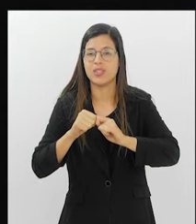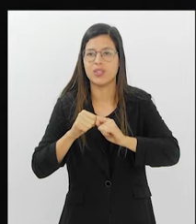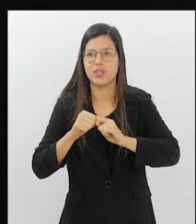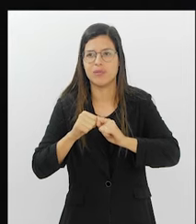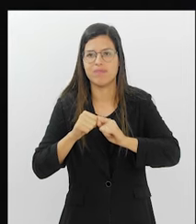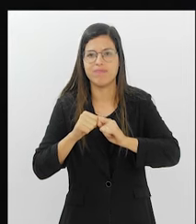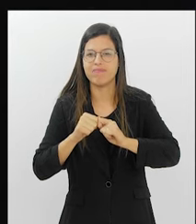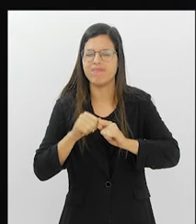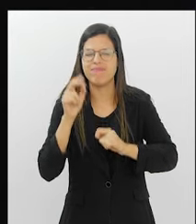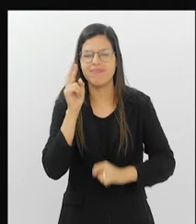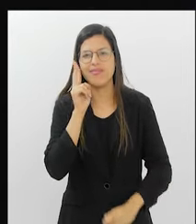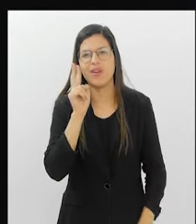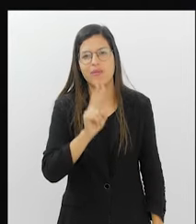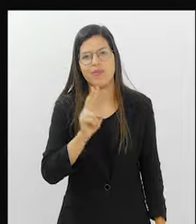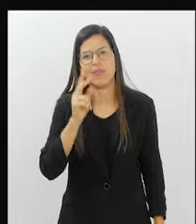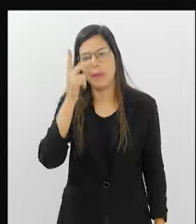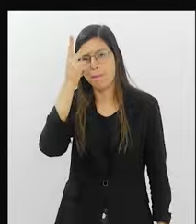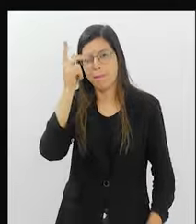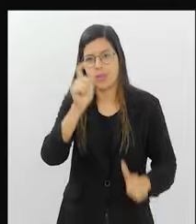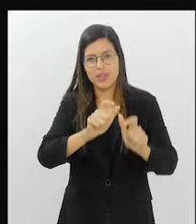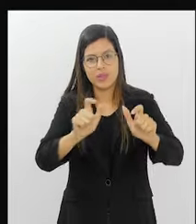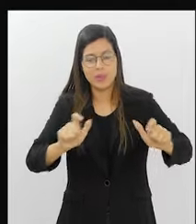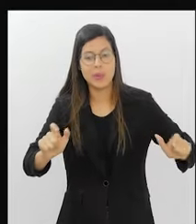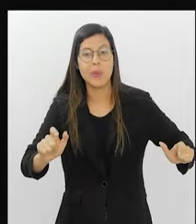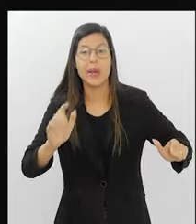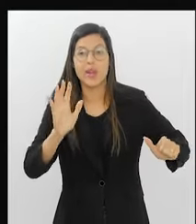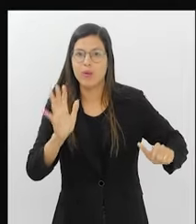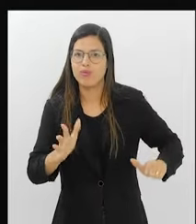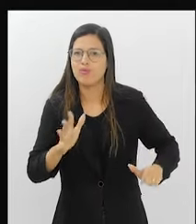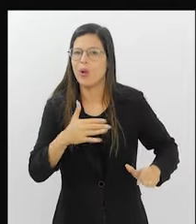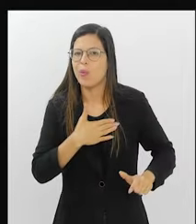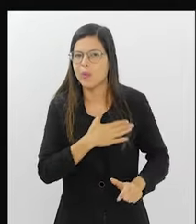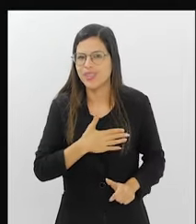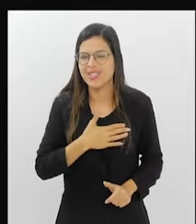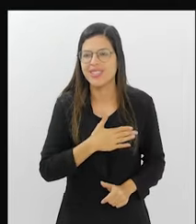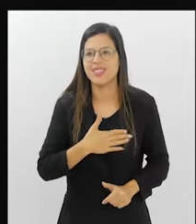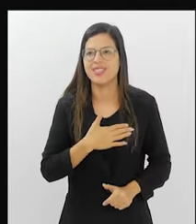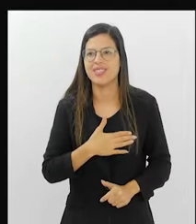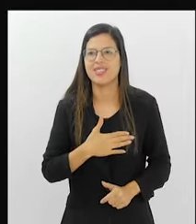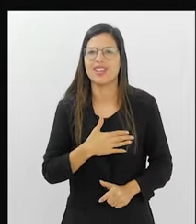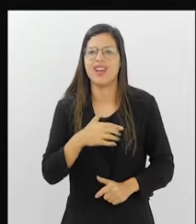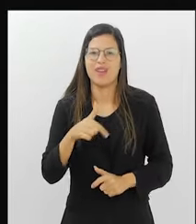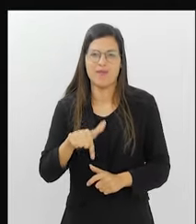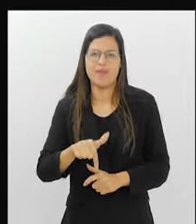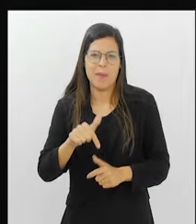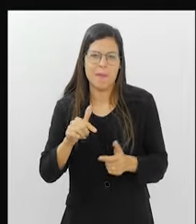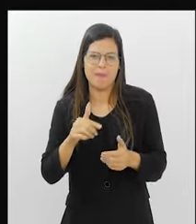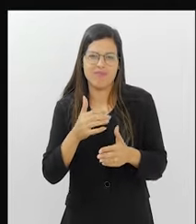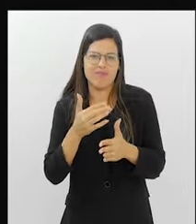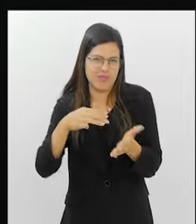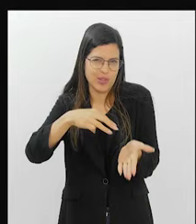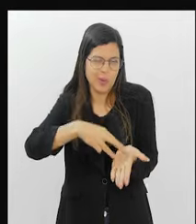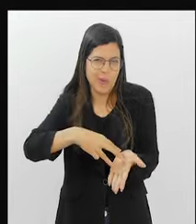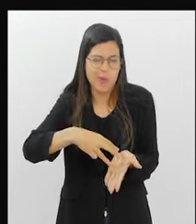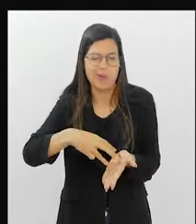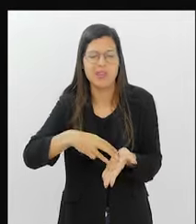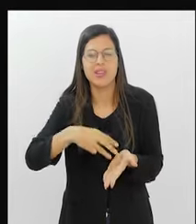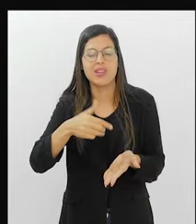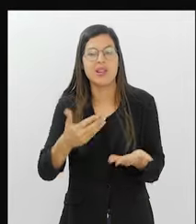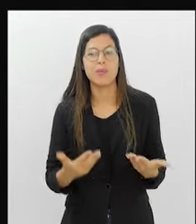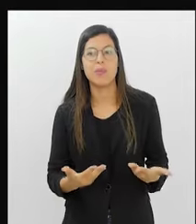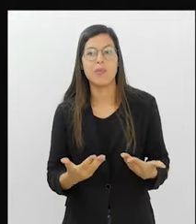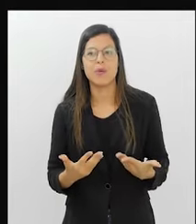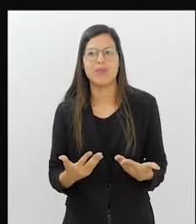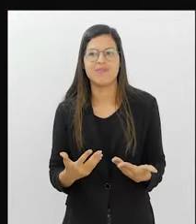Eh então foi E aí eu vi aquelas pessoas onde eu já era fã na cidade na cidade do samba eu